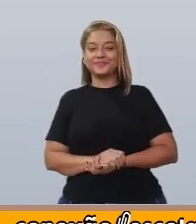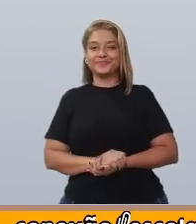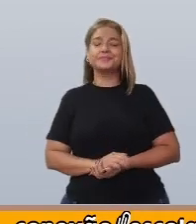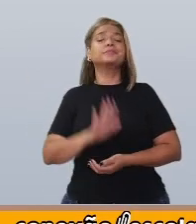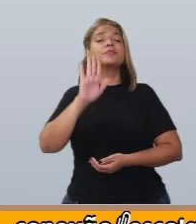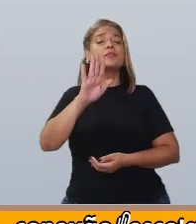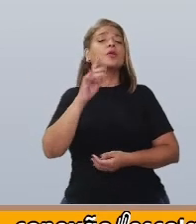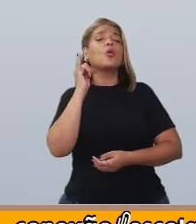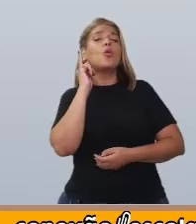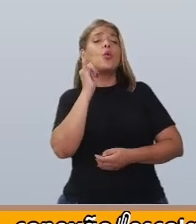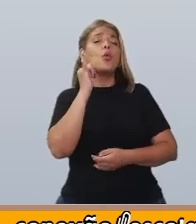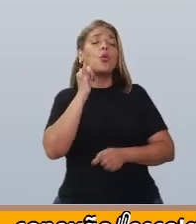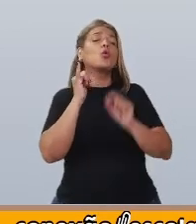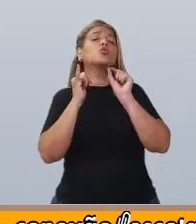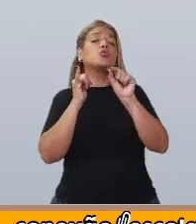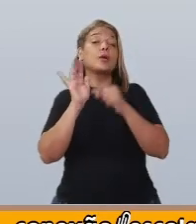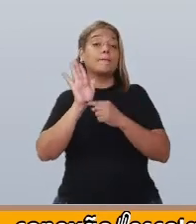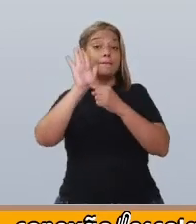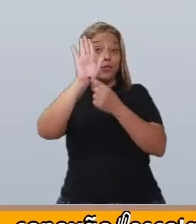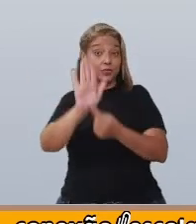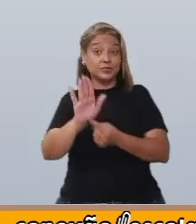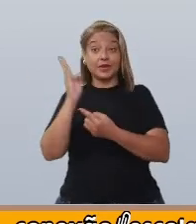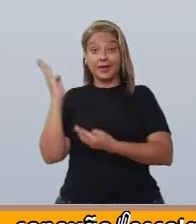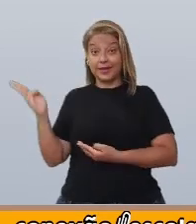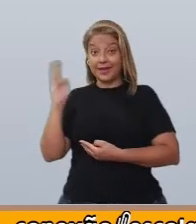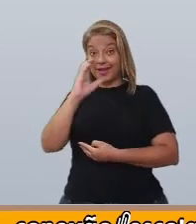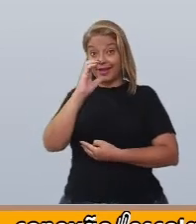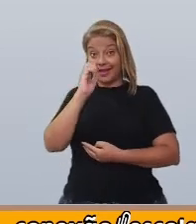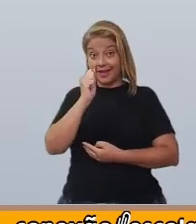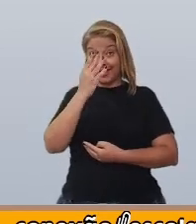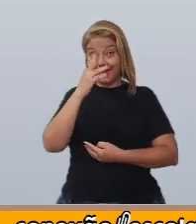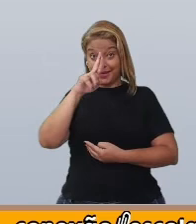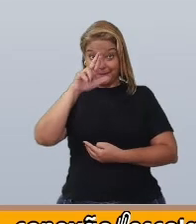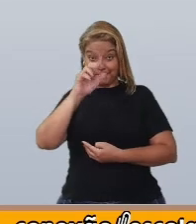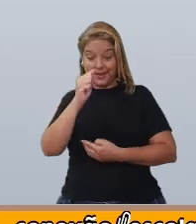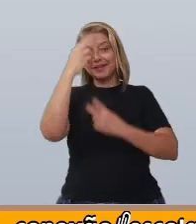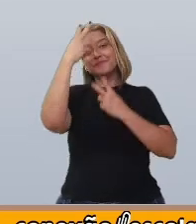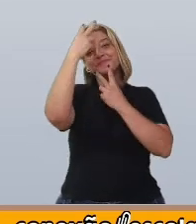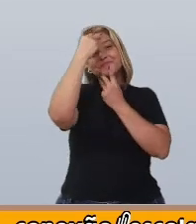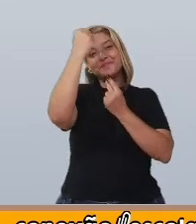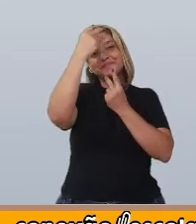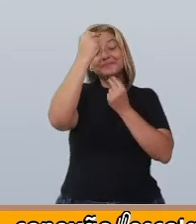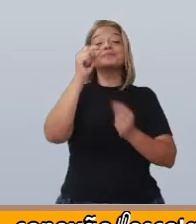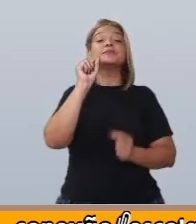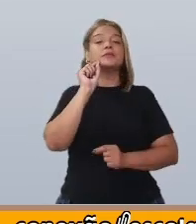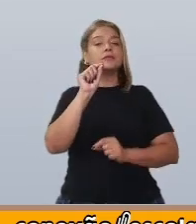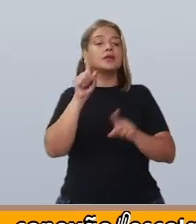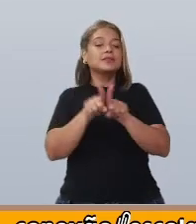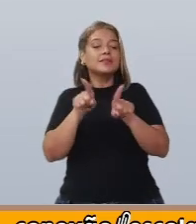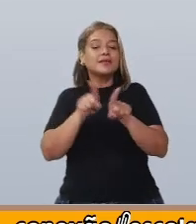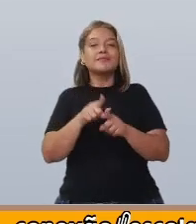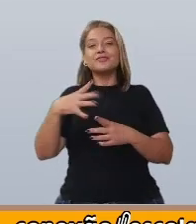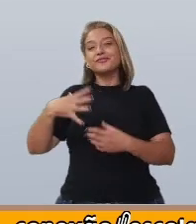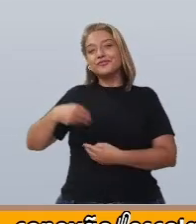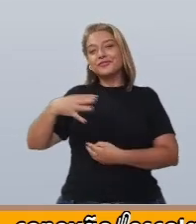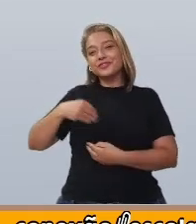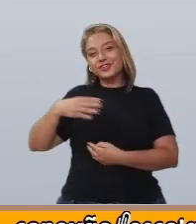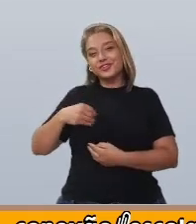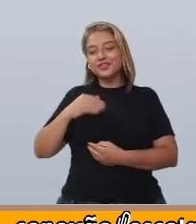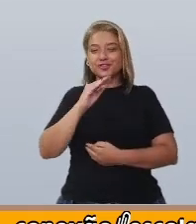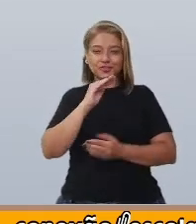Inicia o conto com a apresentação da cabra e dos cabritinhos. A